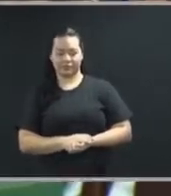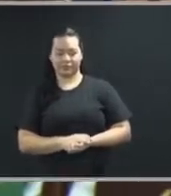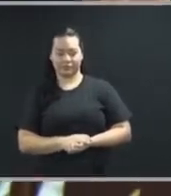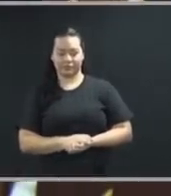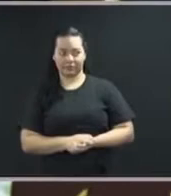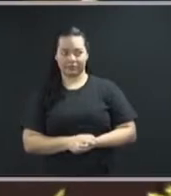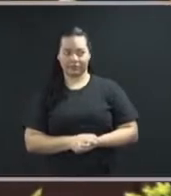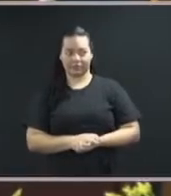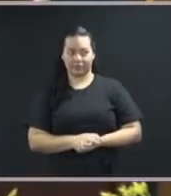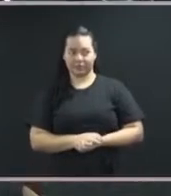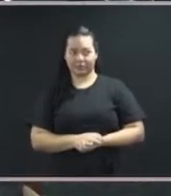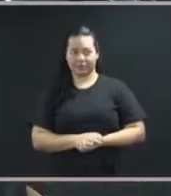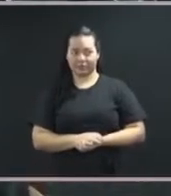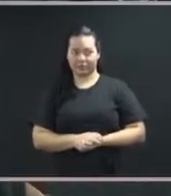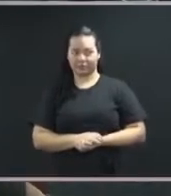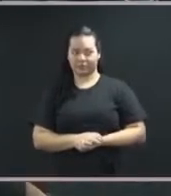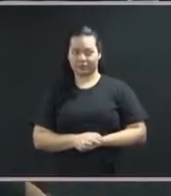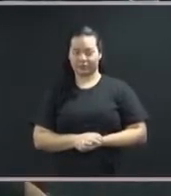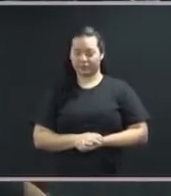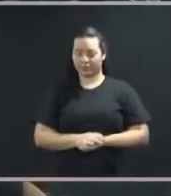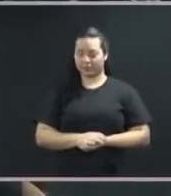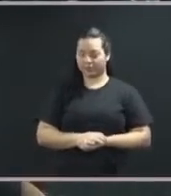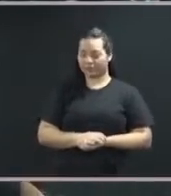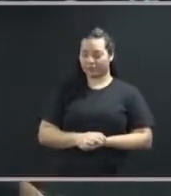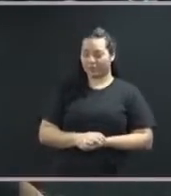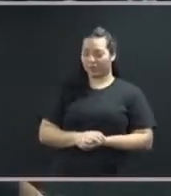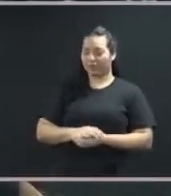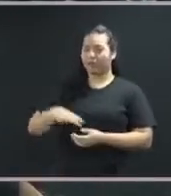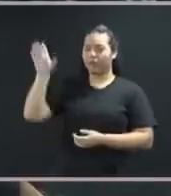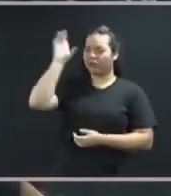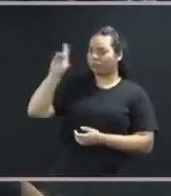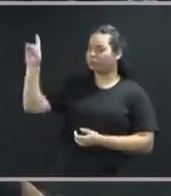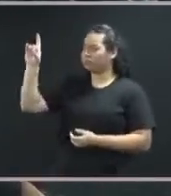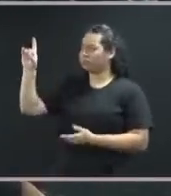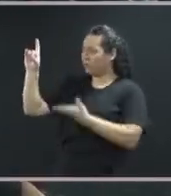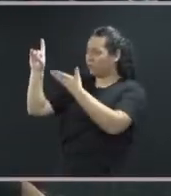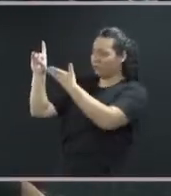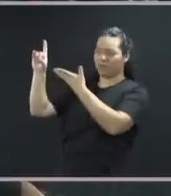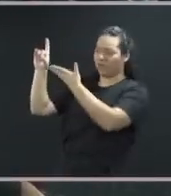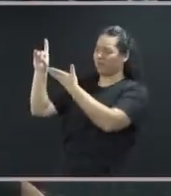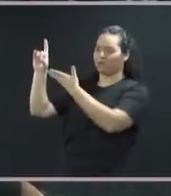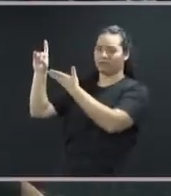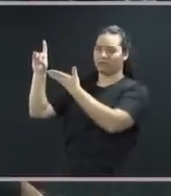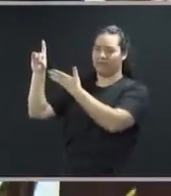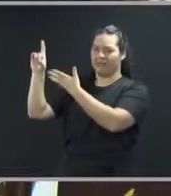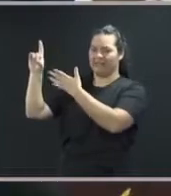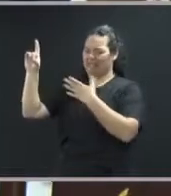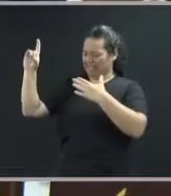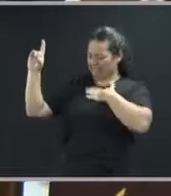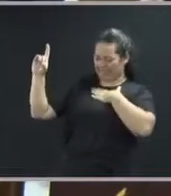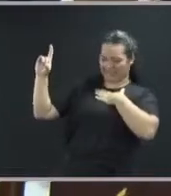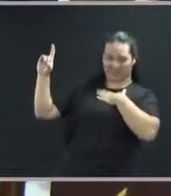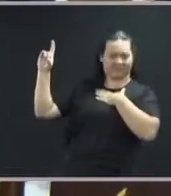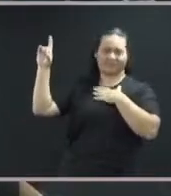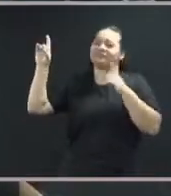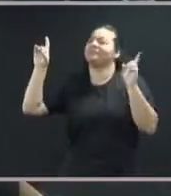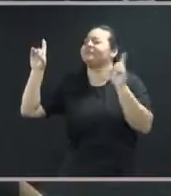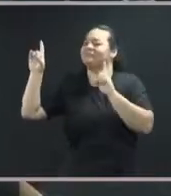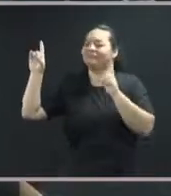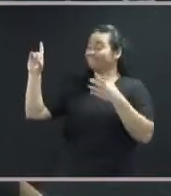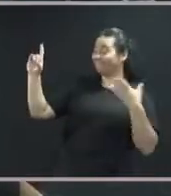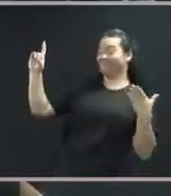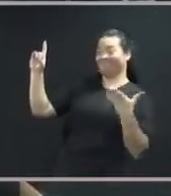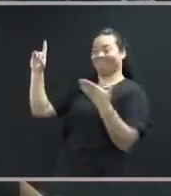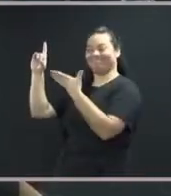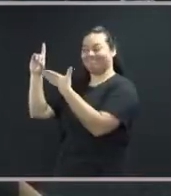nome dele, no nome dele, meu irmão, não é o irmão Joinville, não é o irmão Flávio, não é o pastor Orlando, não, é